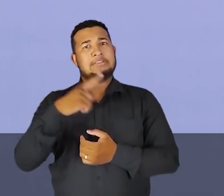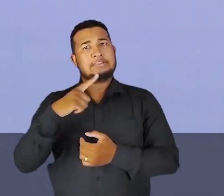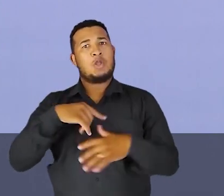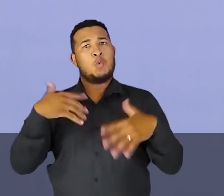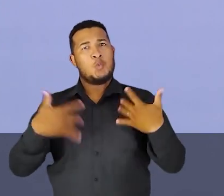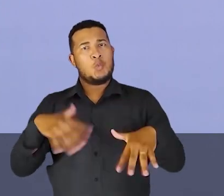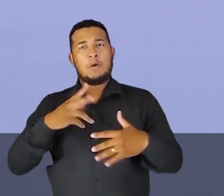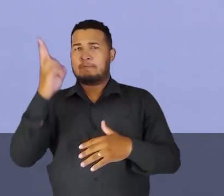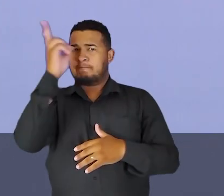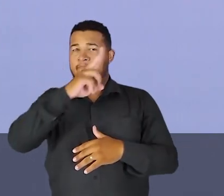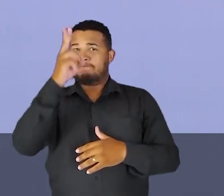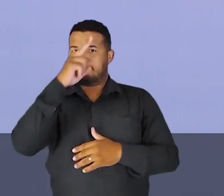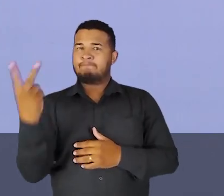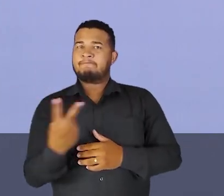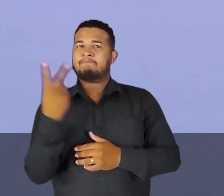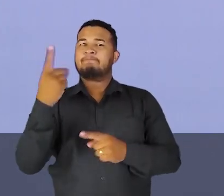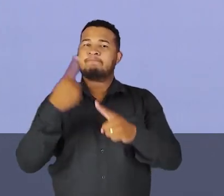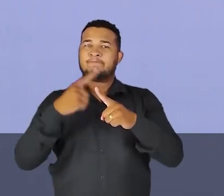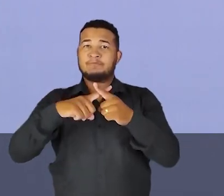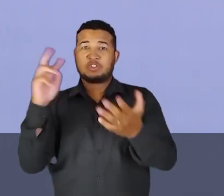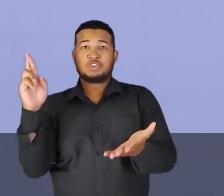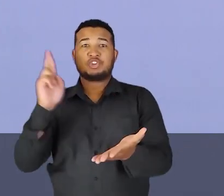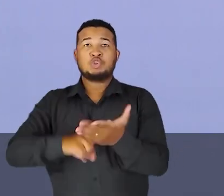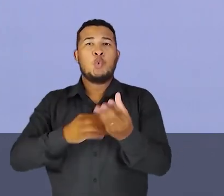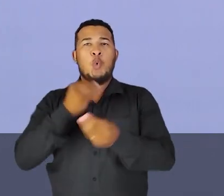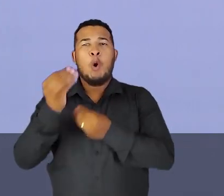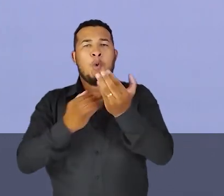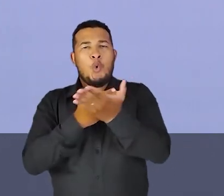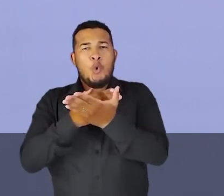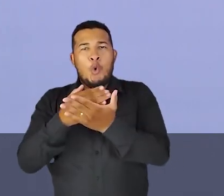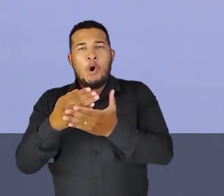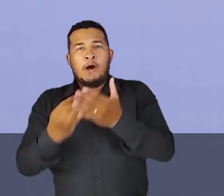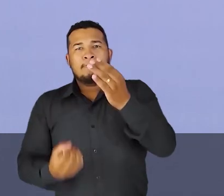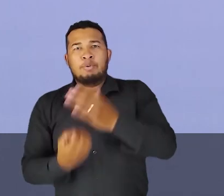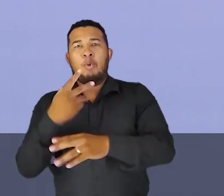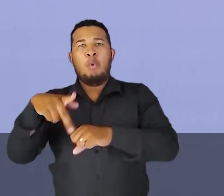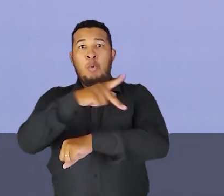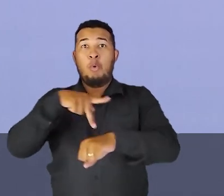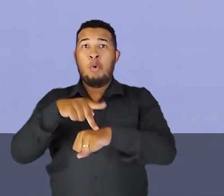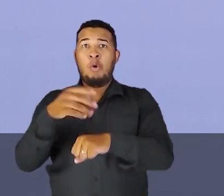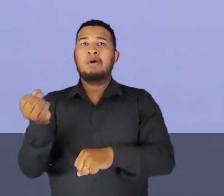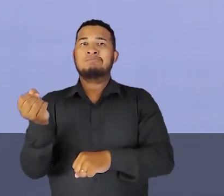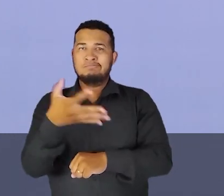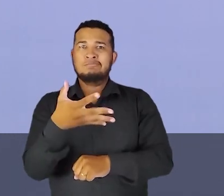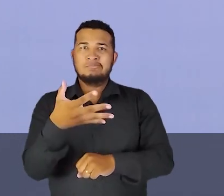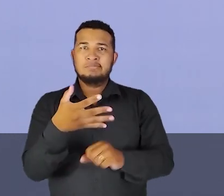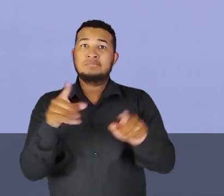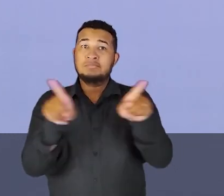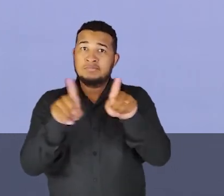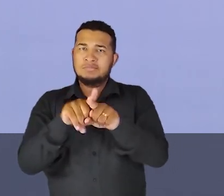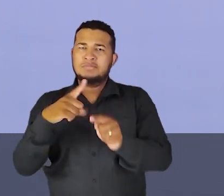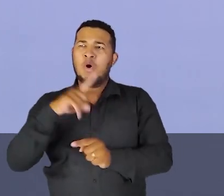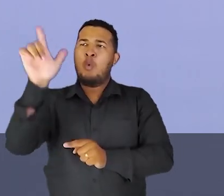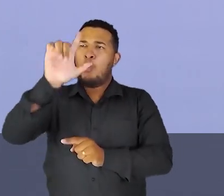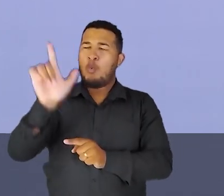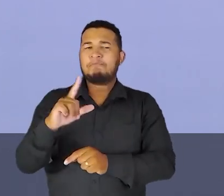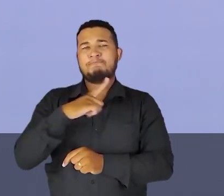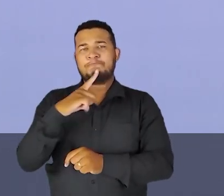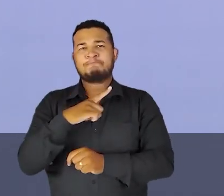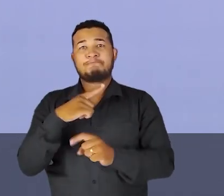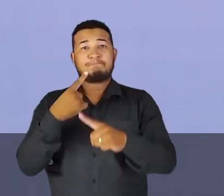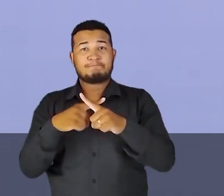valor histórico, porque registra o nascimento do novo país, né? Mas também tem um valor literário,